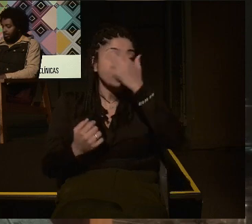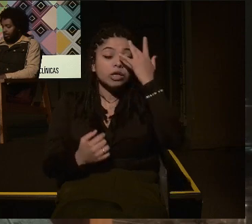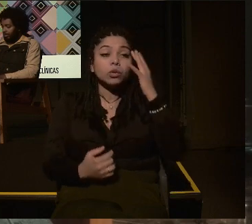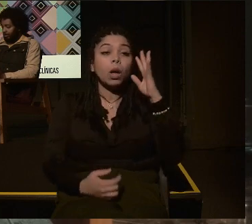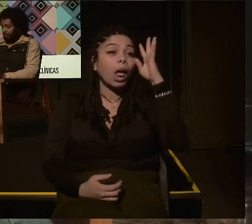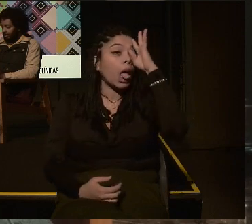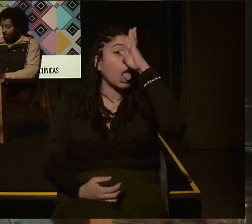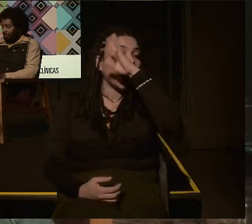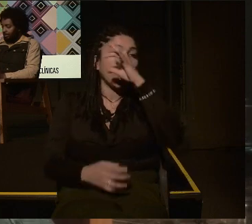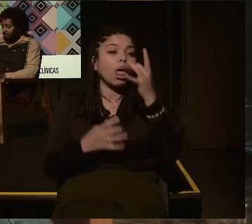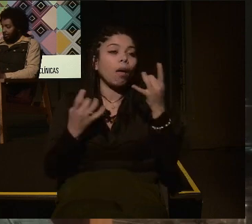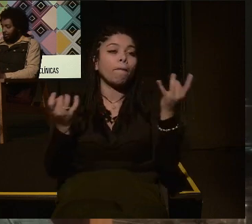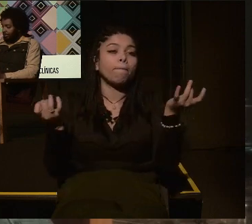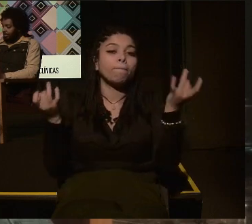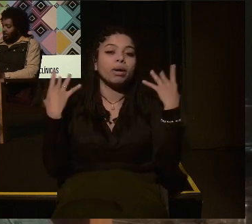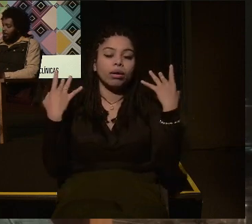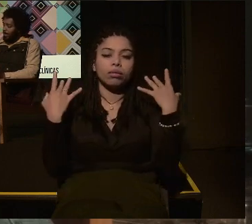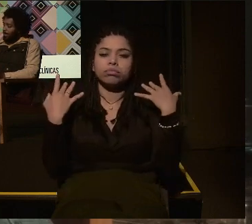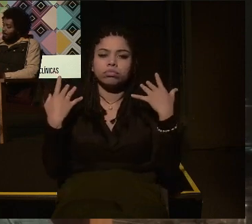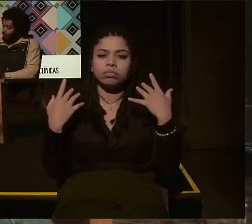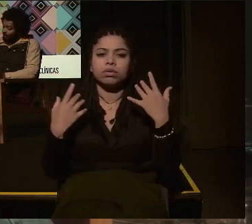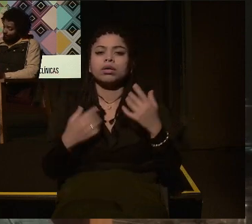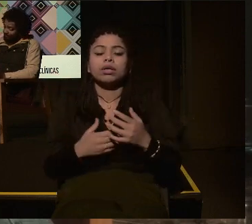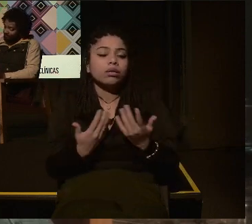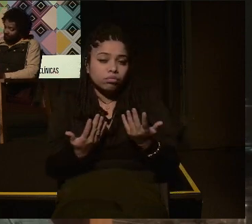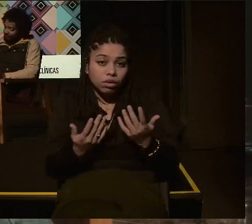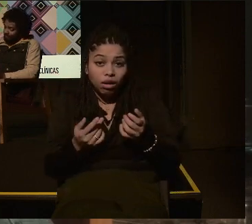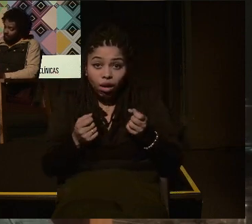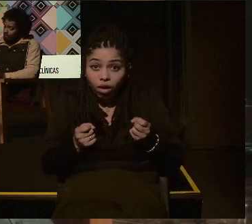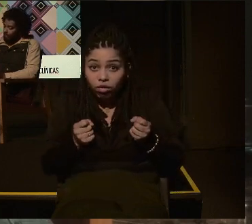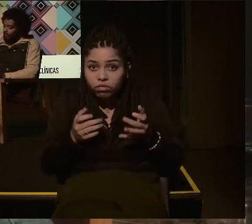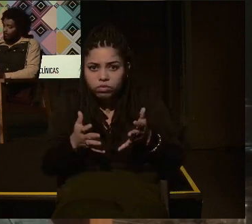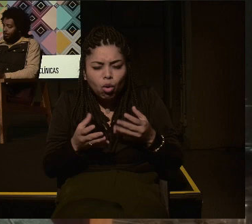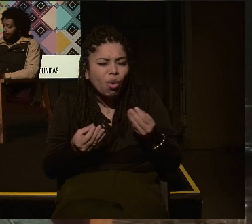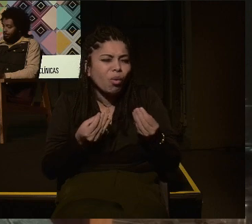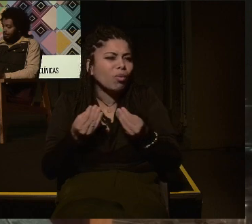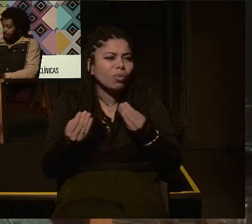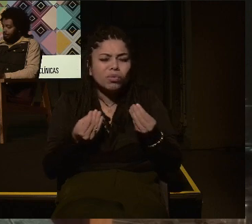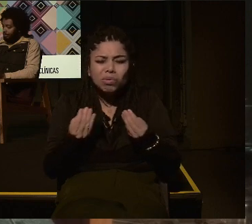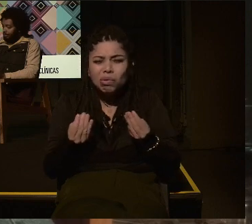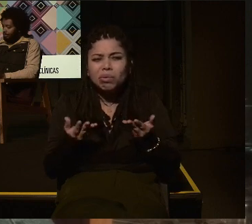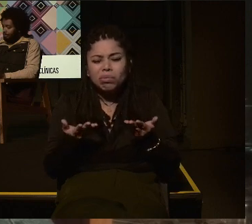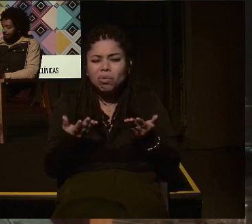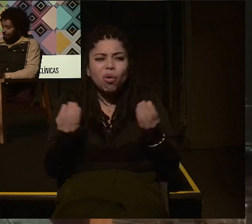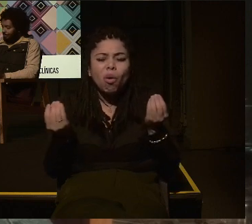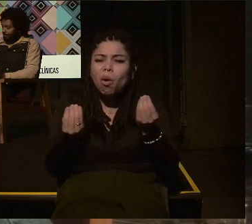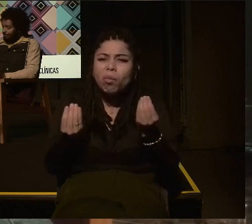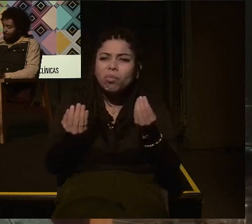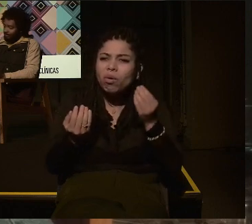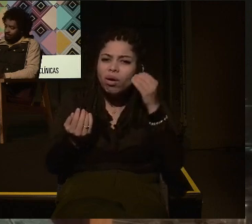e poder, se ela exige uma ação, como que eu posso fazer isso